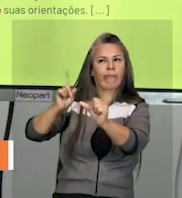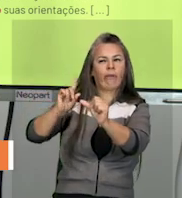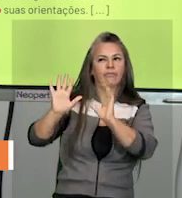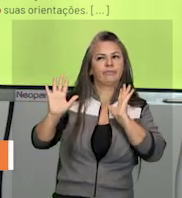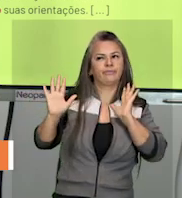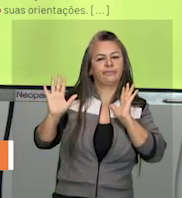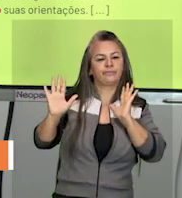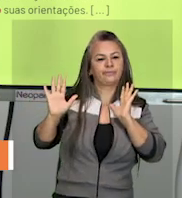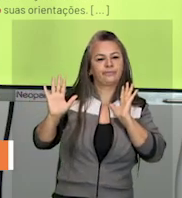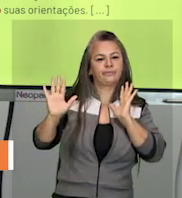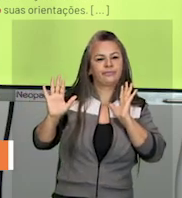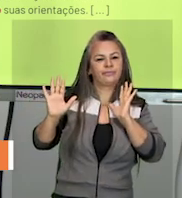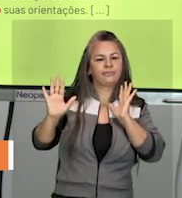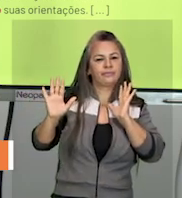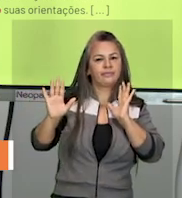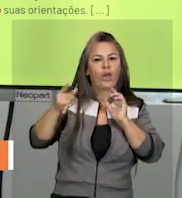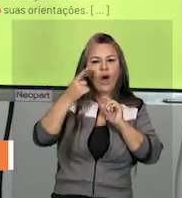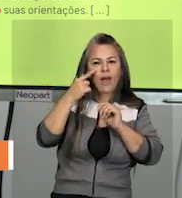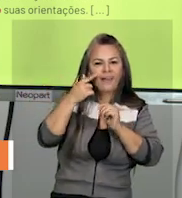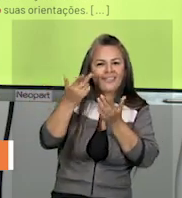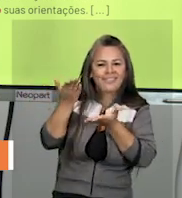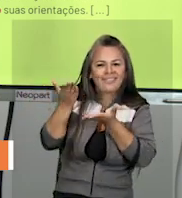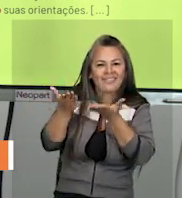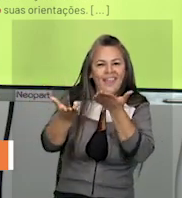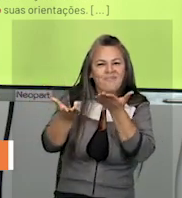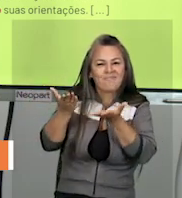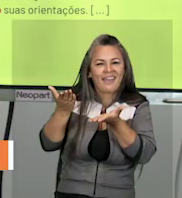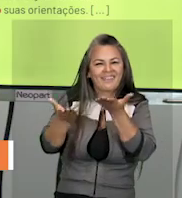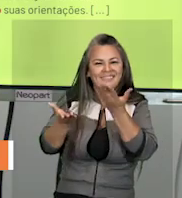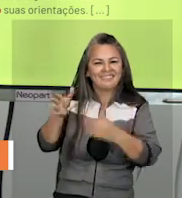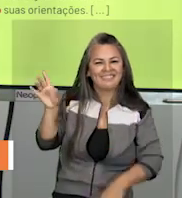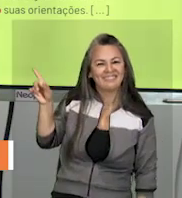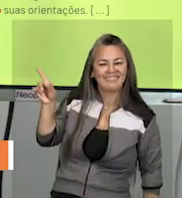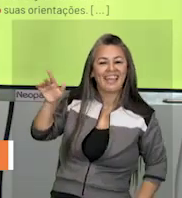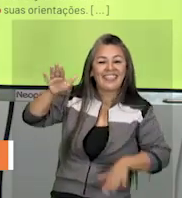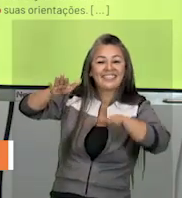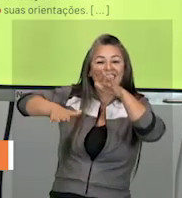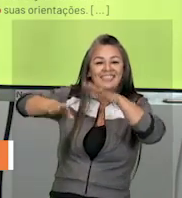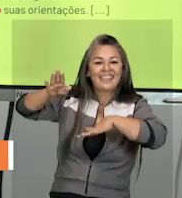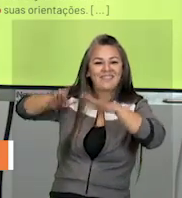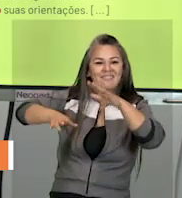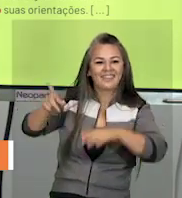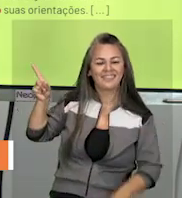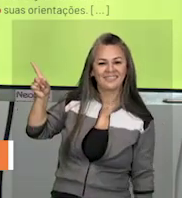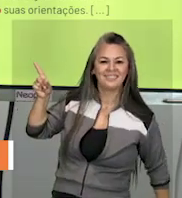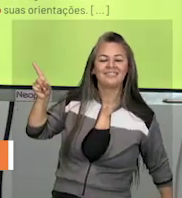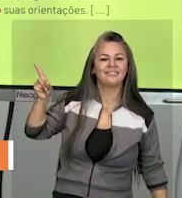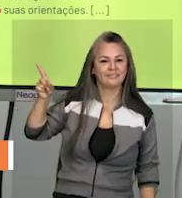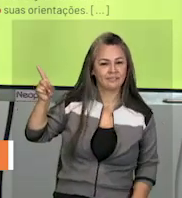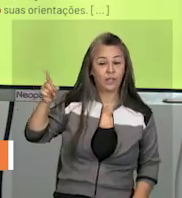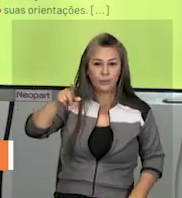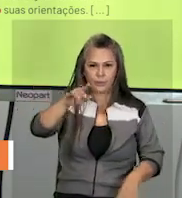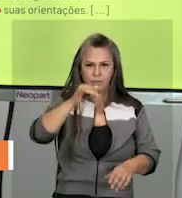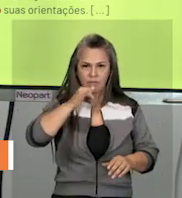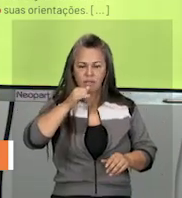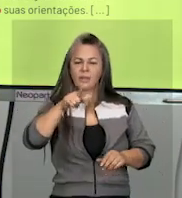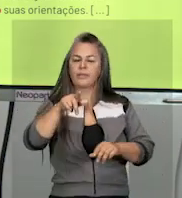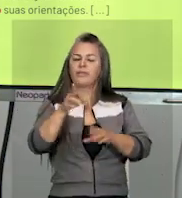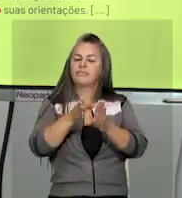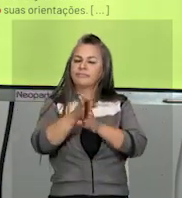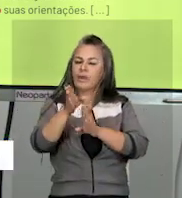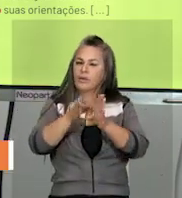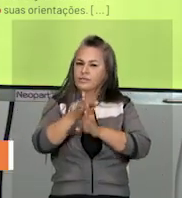só você decorar as conjunções, não é isso, é muito mais do que isso. Porque quando você começa a ler bastante, por isso que eu sempre